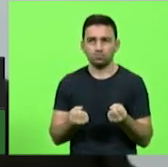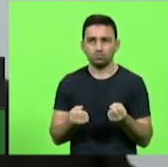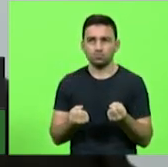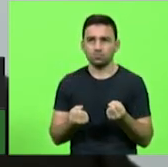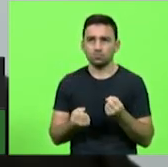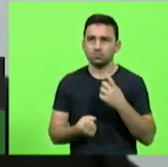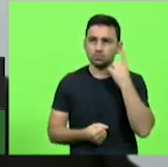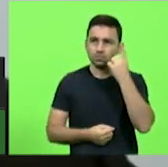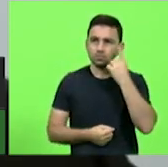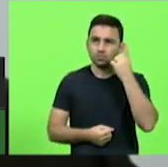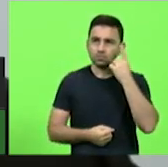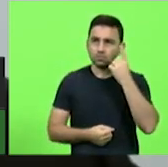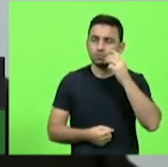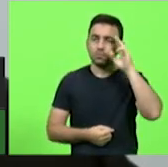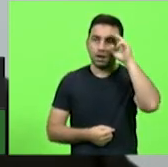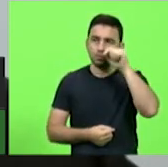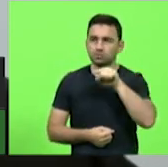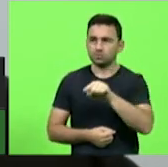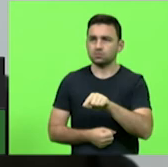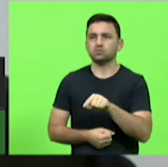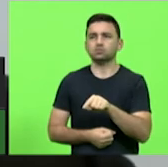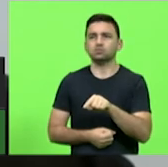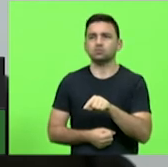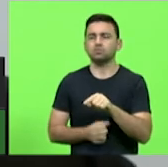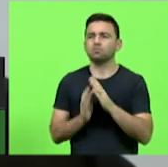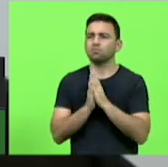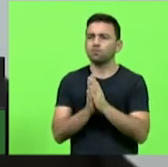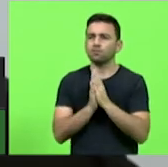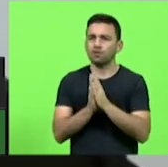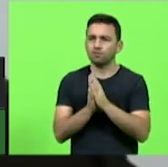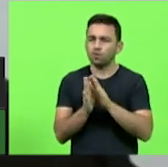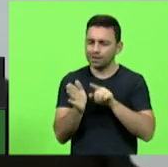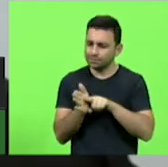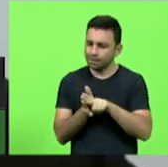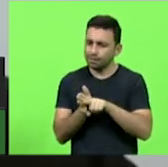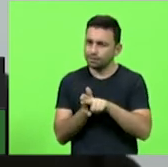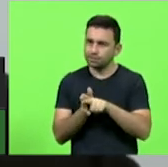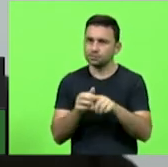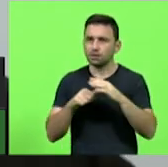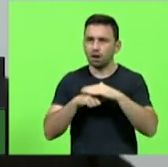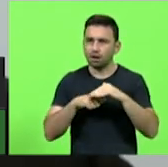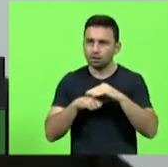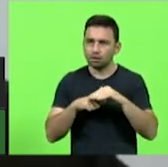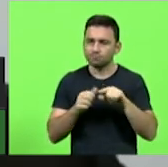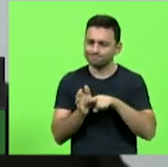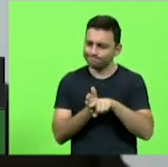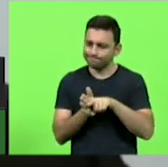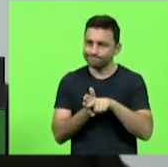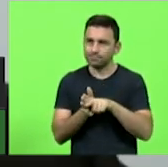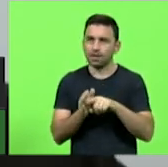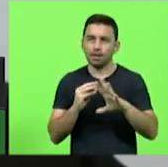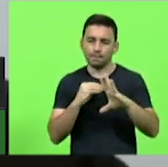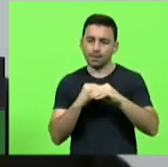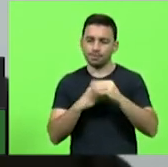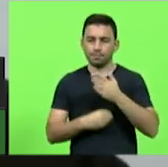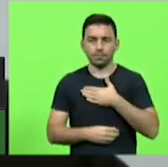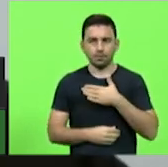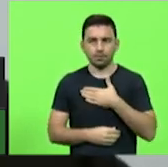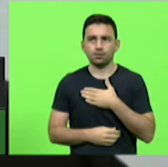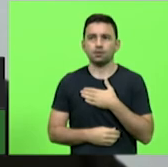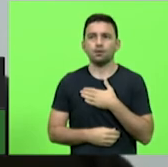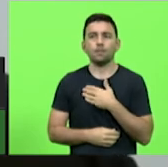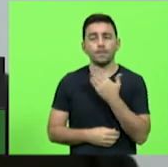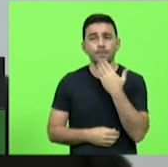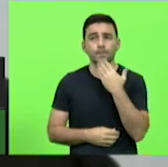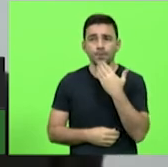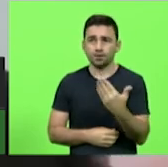deputado Marcos Vieira, por favor, analise com carinho essa emenda que eu fiz. Eu peço